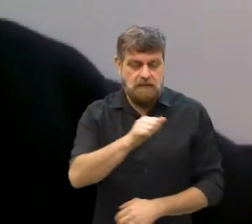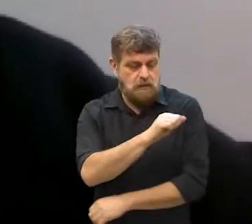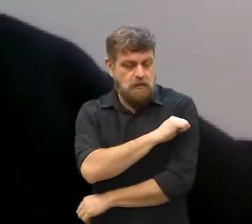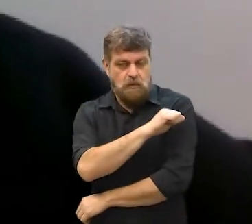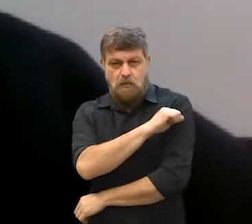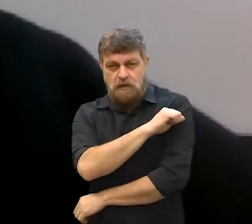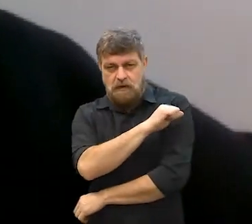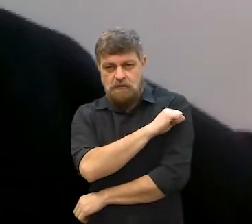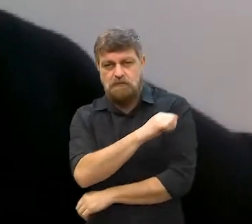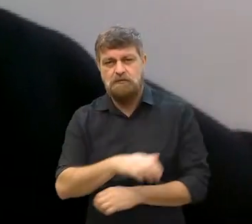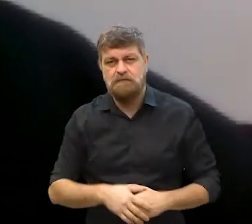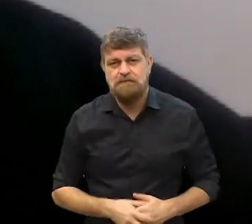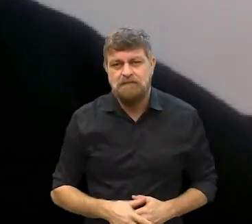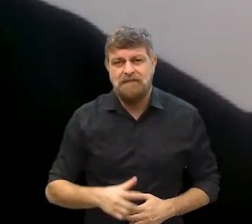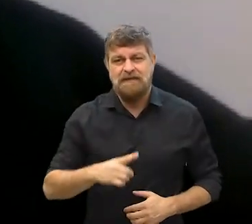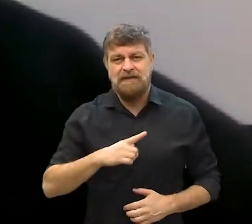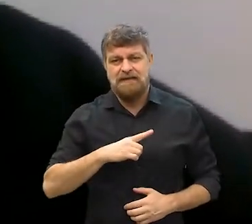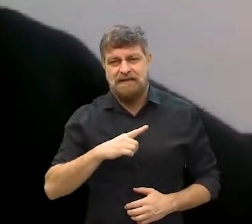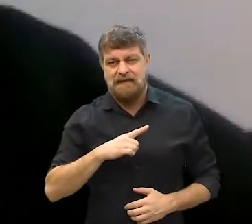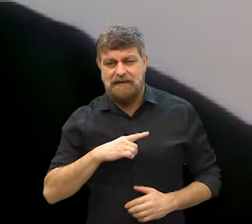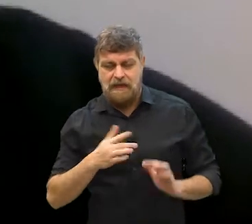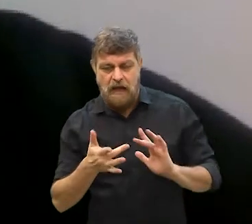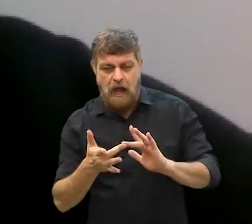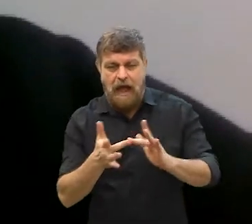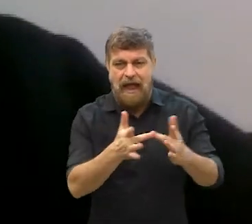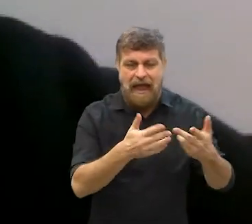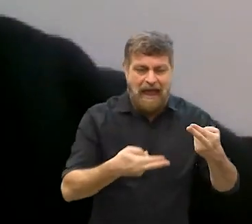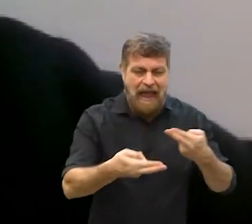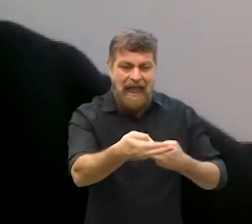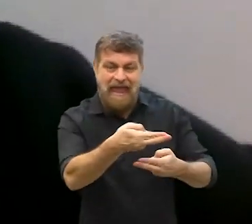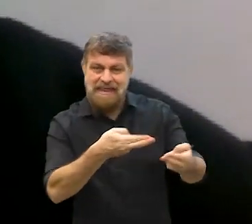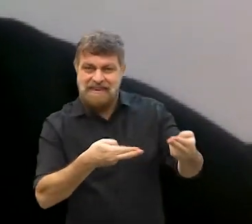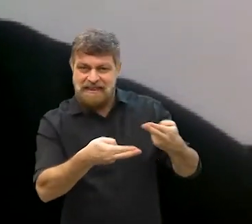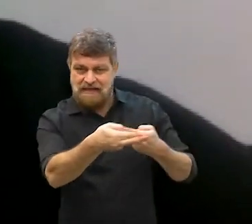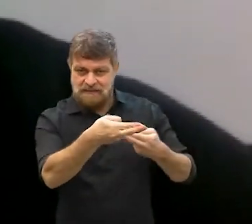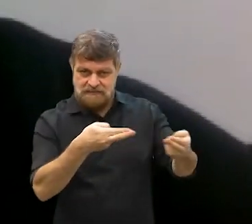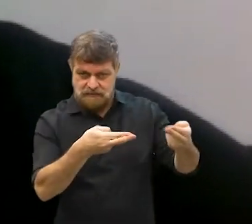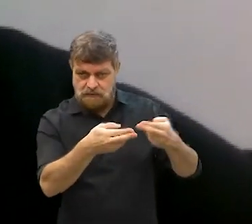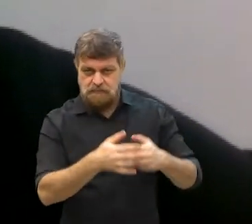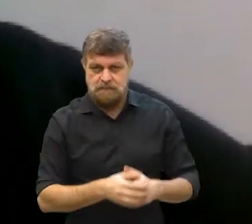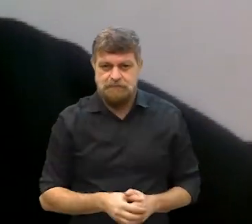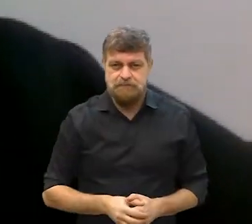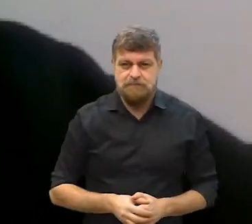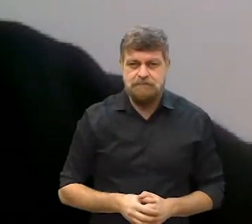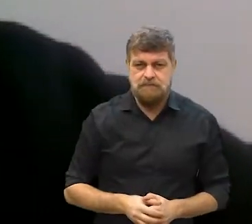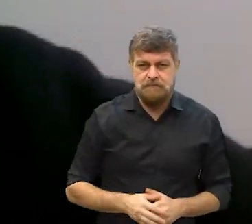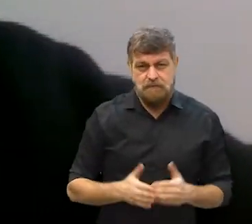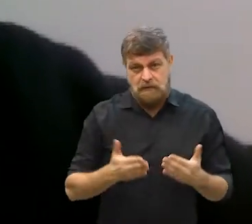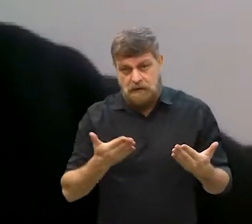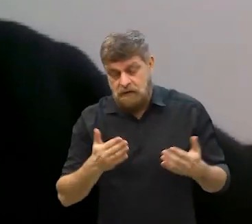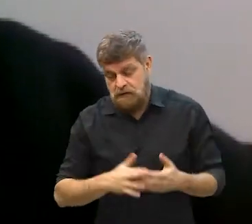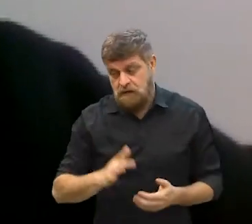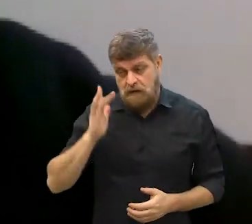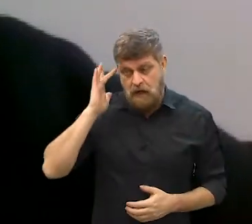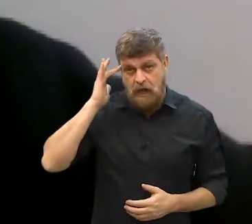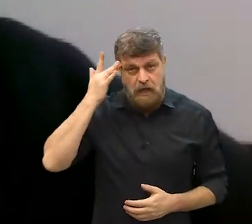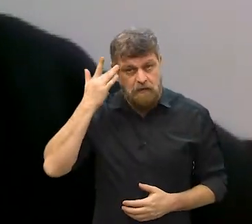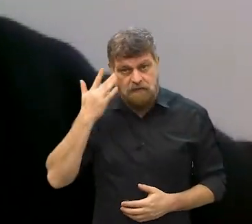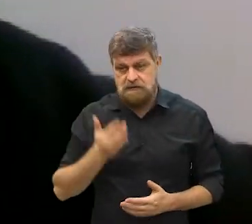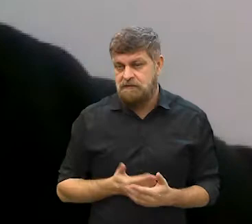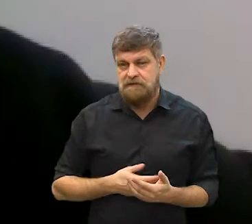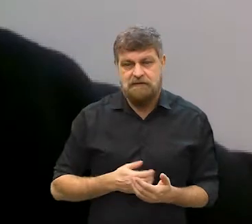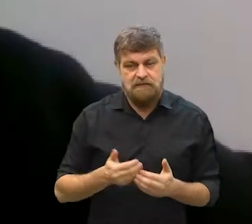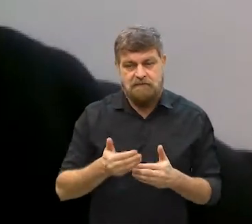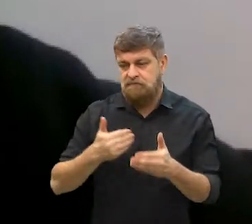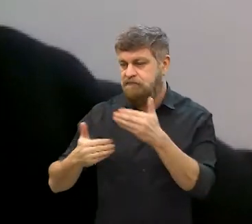aluno tenha relações com outras pessoas necessárias, tá certo? Então, eu acho que é um caminho sem volta mesmo,